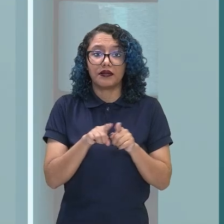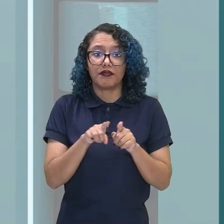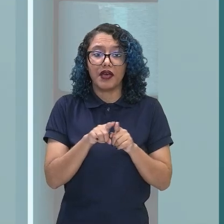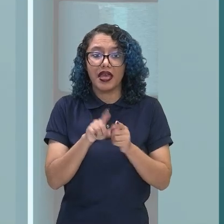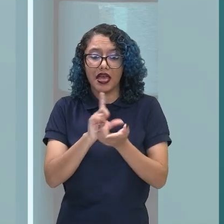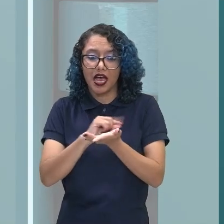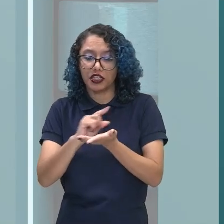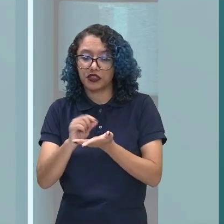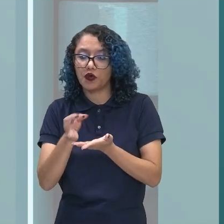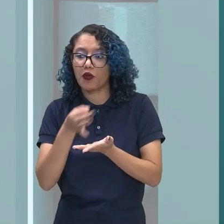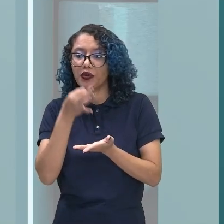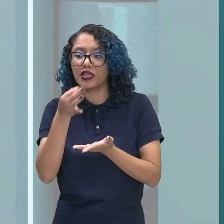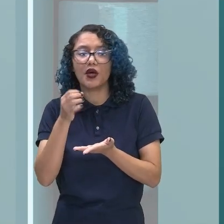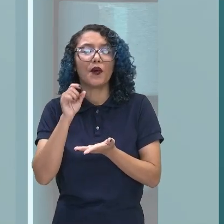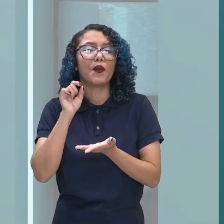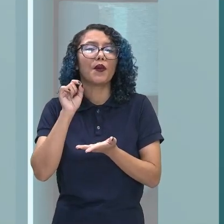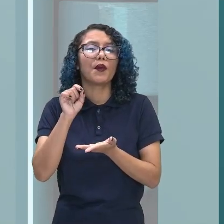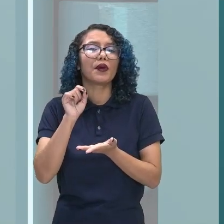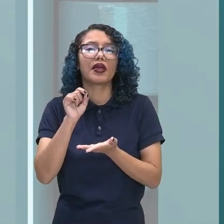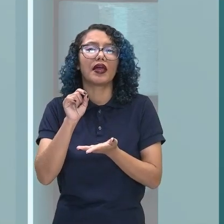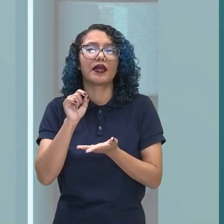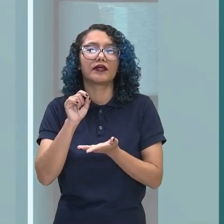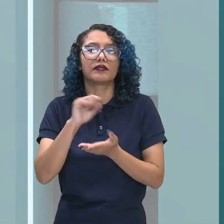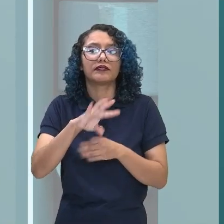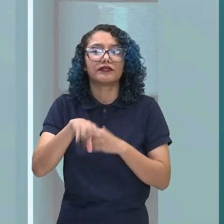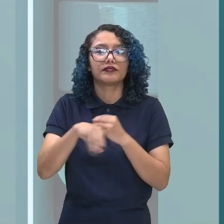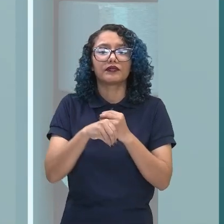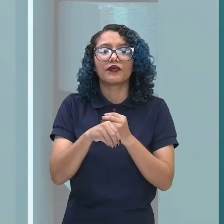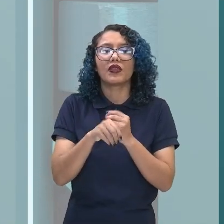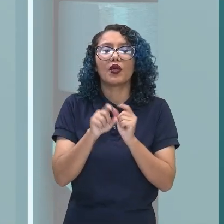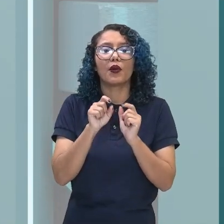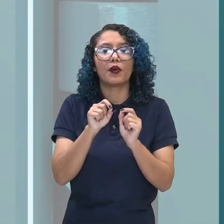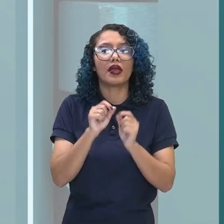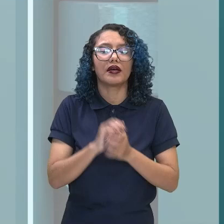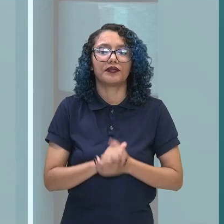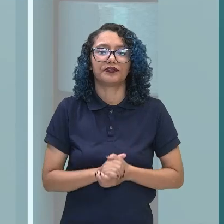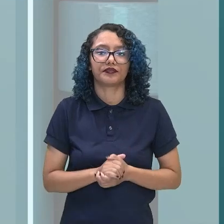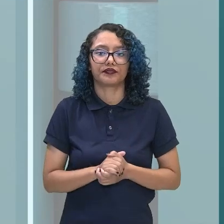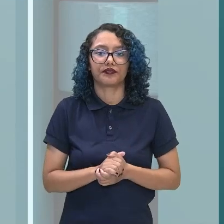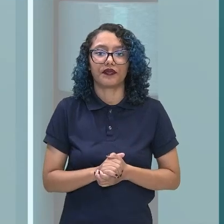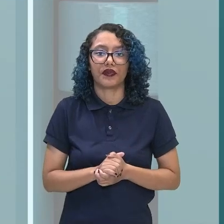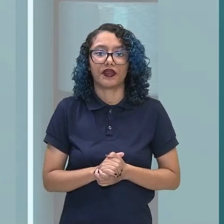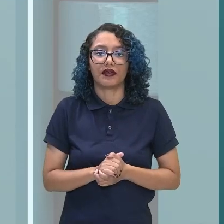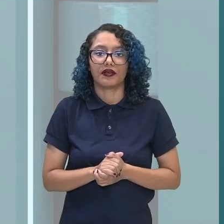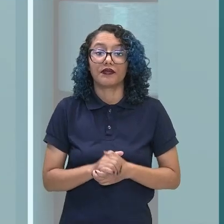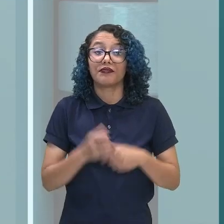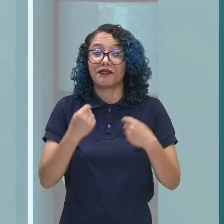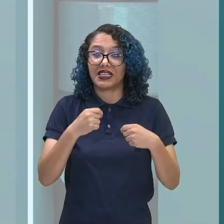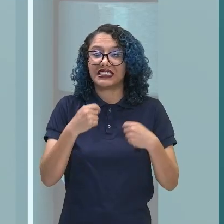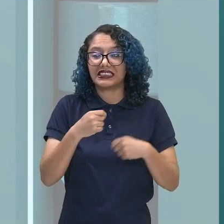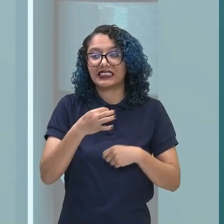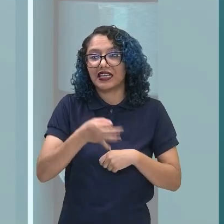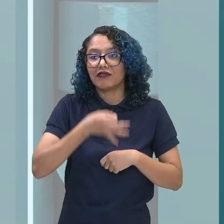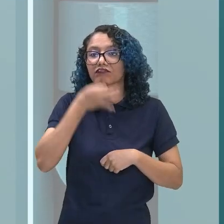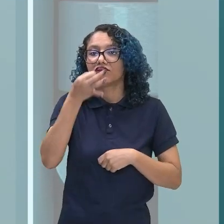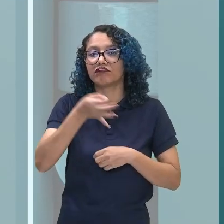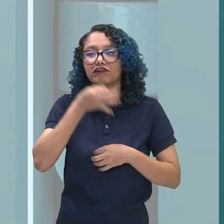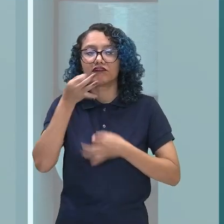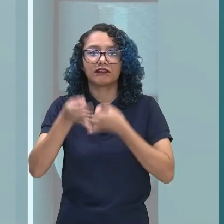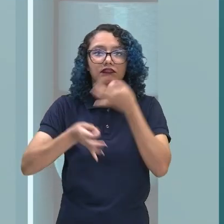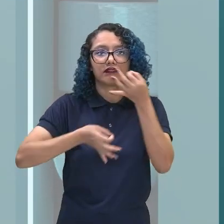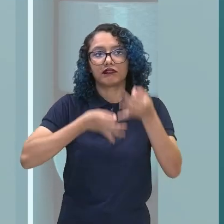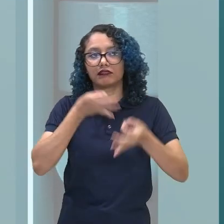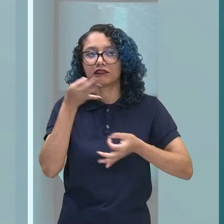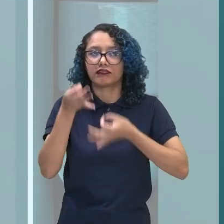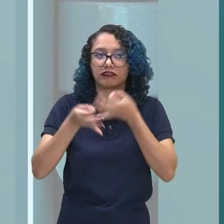artigo de opinião. O artigo de opinião, como já diz no nome, né, vai ter que argumentar. Vai dar